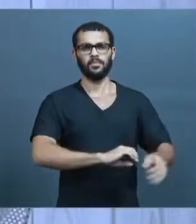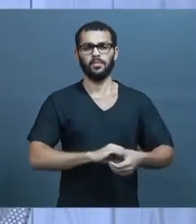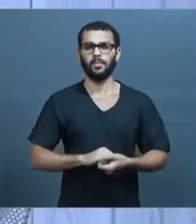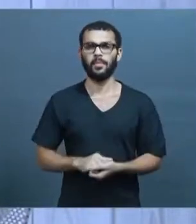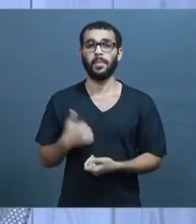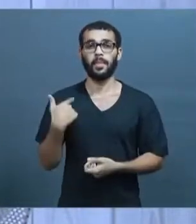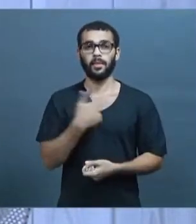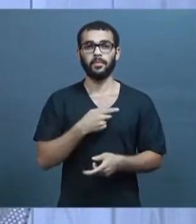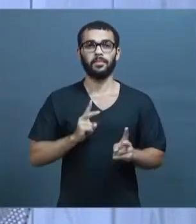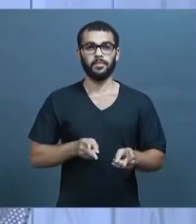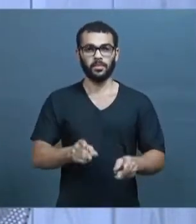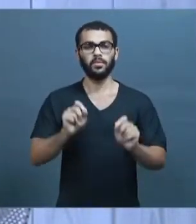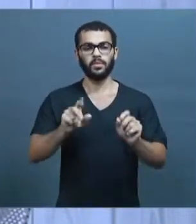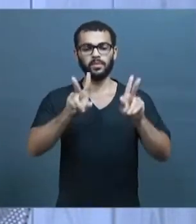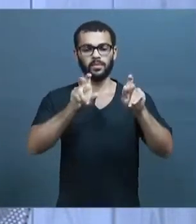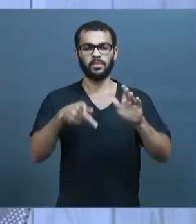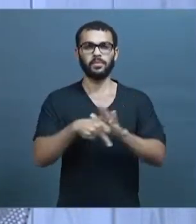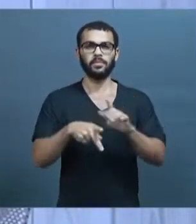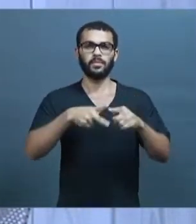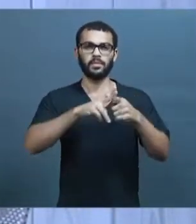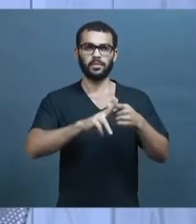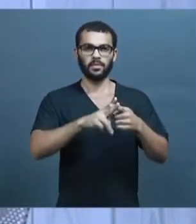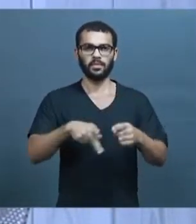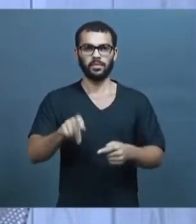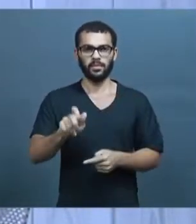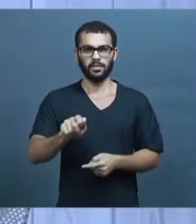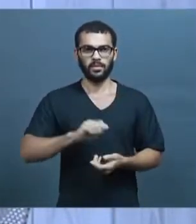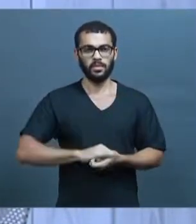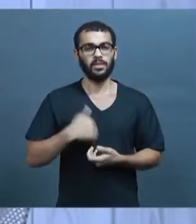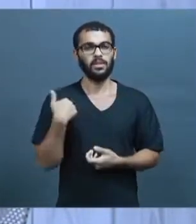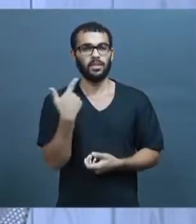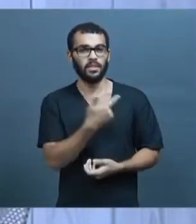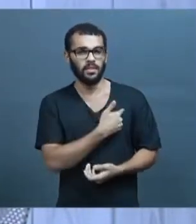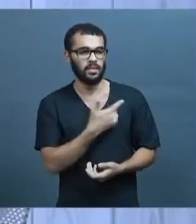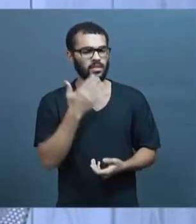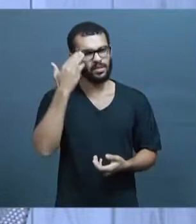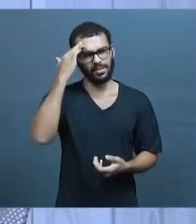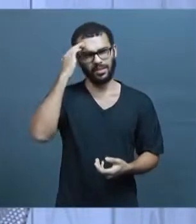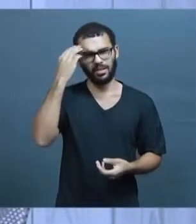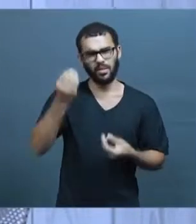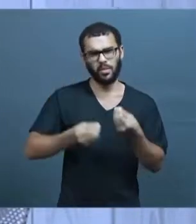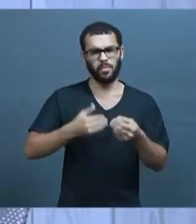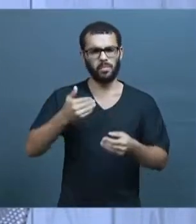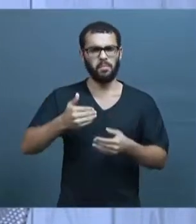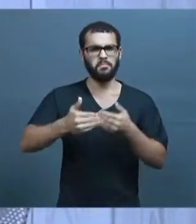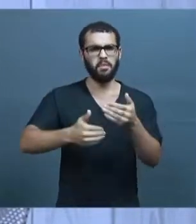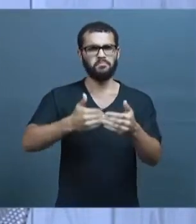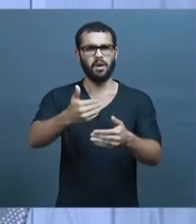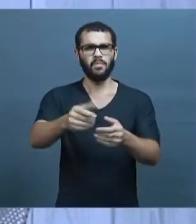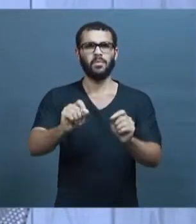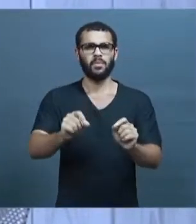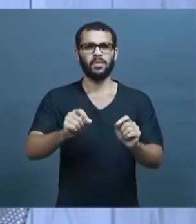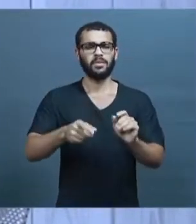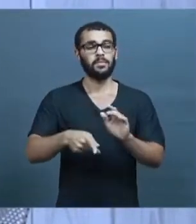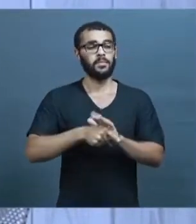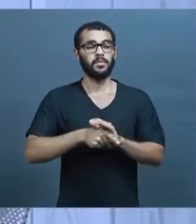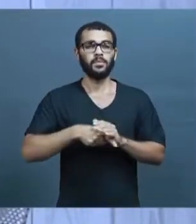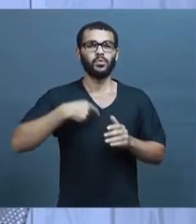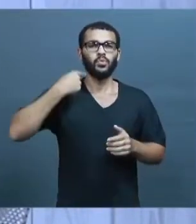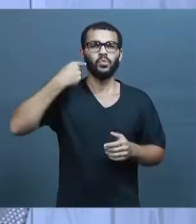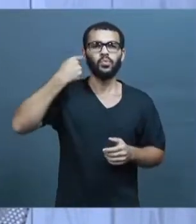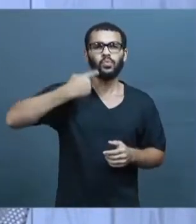Continuando a nossa série sobre a reforma da Previdência, vamos entender agora quais os processos políticos envolvidos para que haja